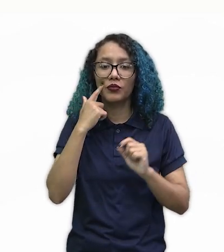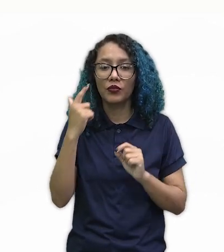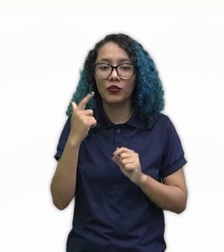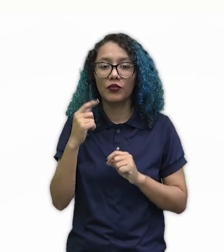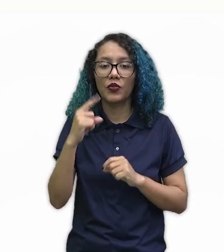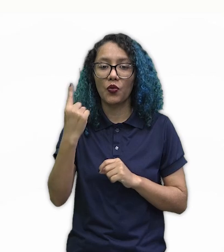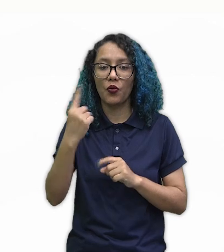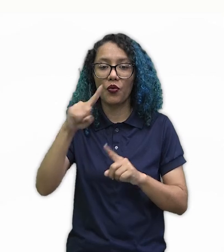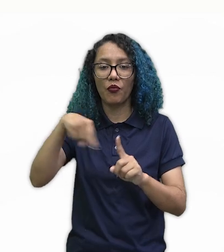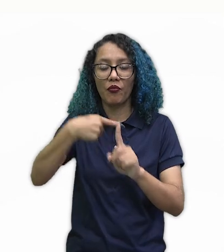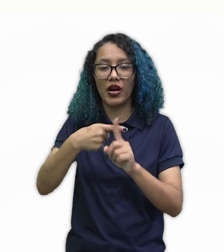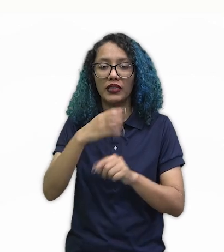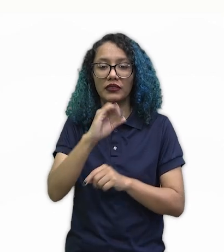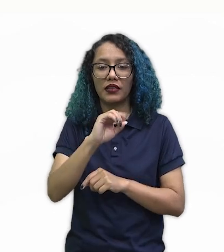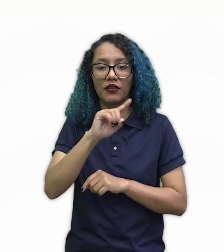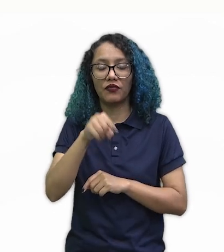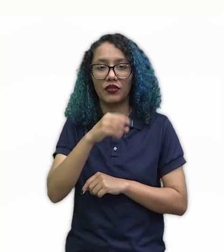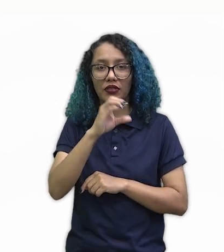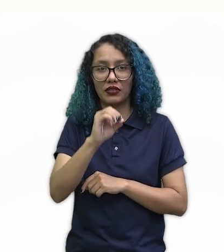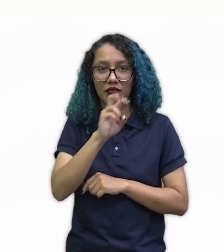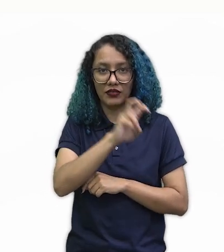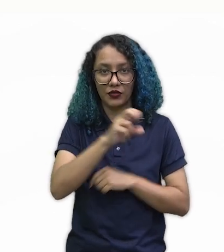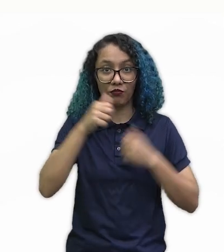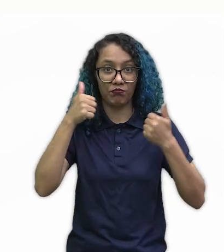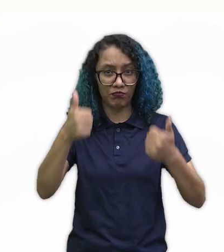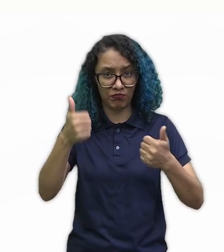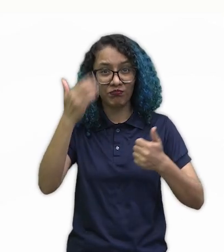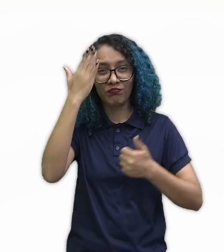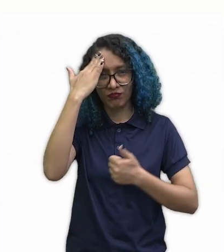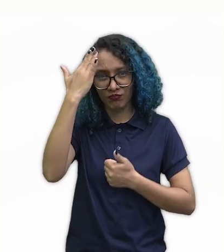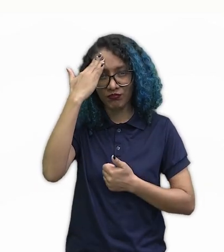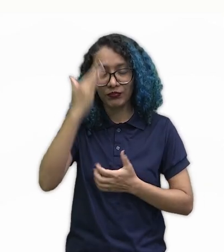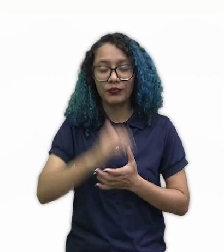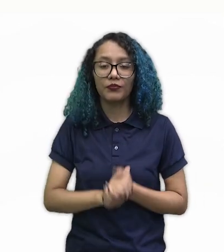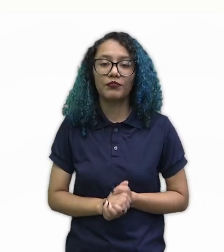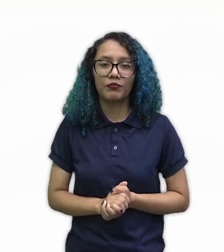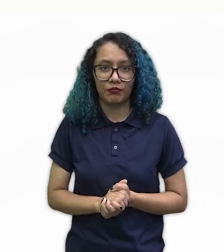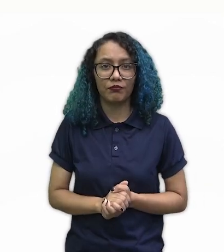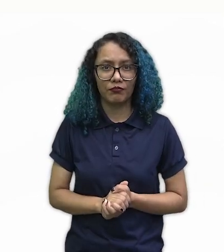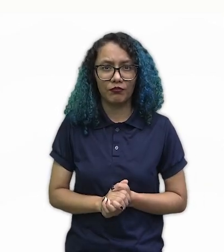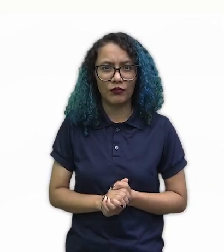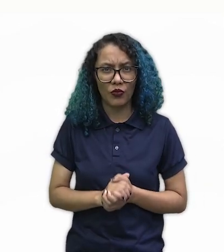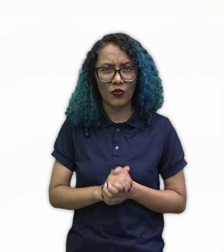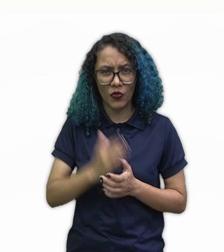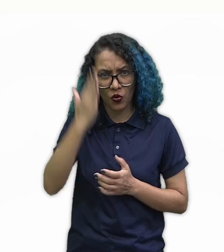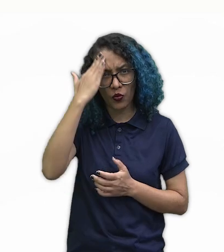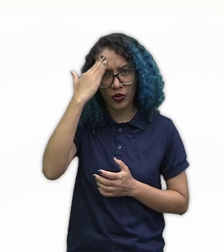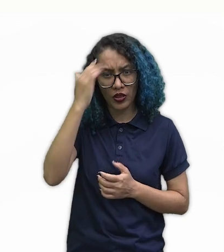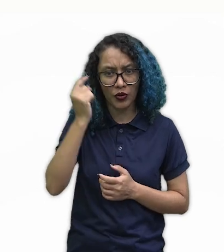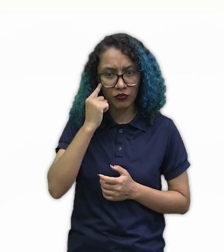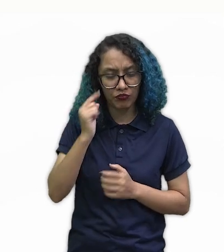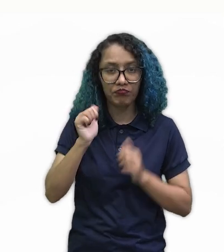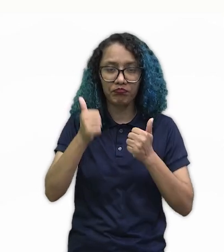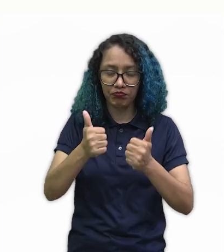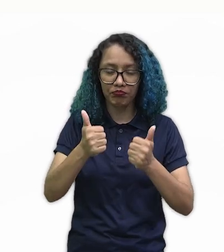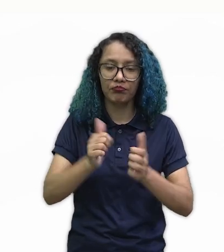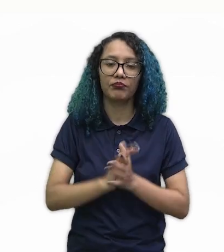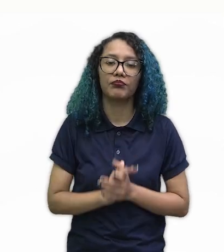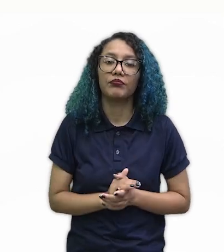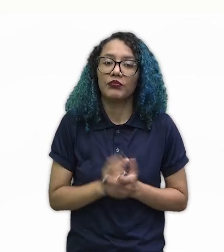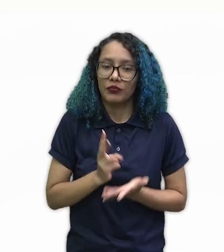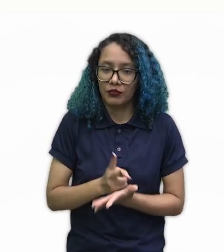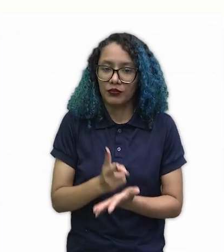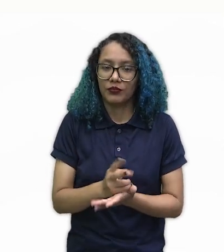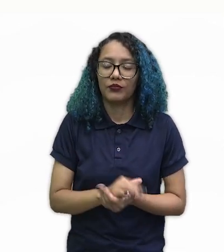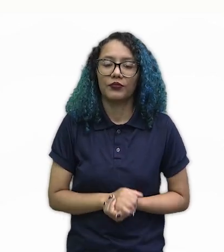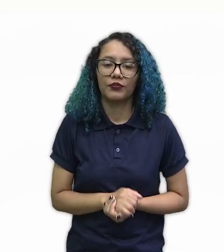1 mais 0,05. Perfeito? Compreendido toda essa parte? Bacana.